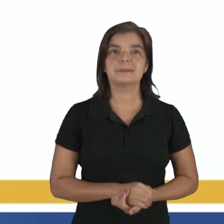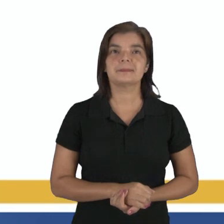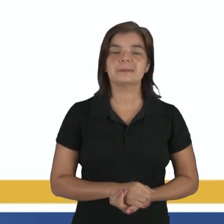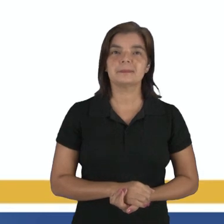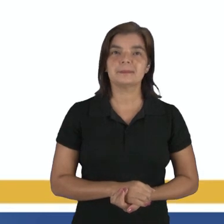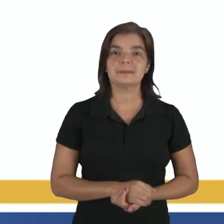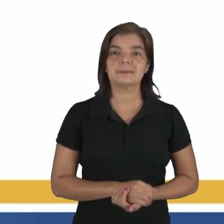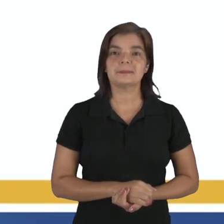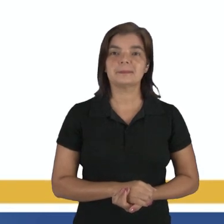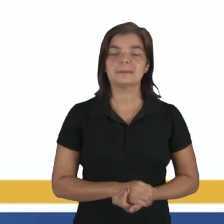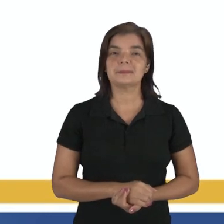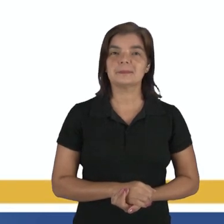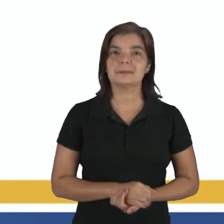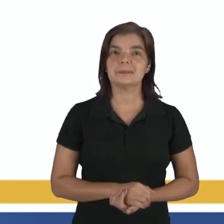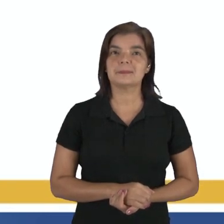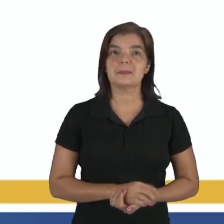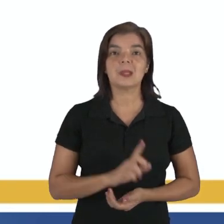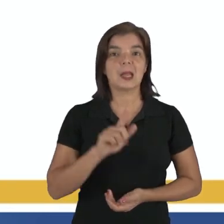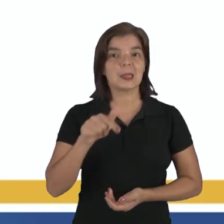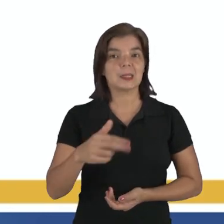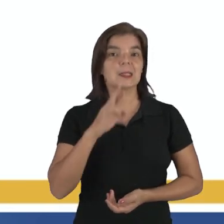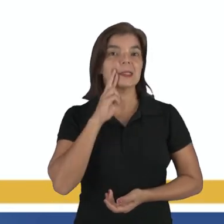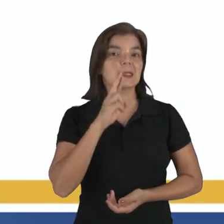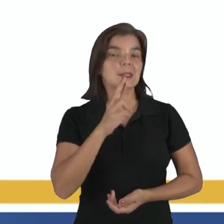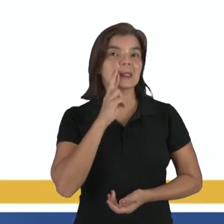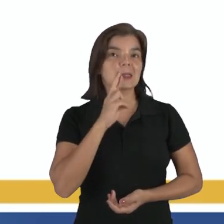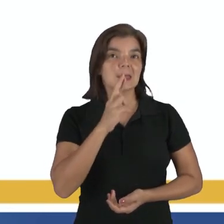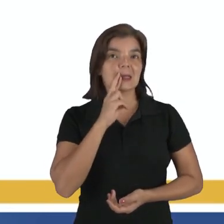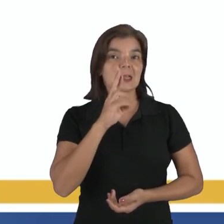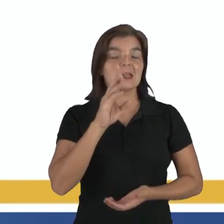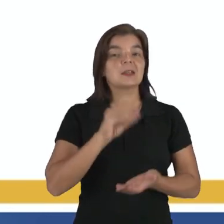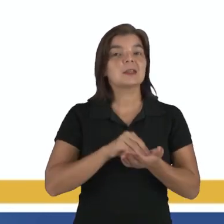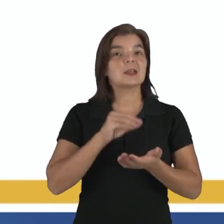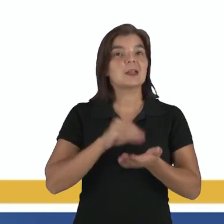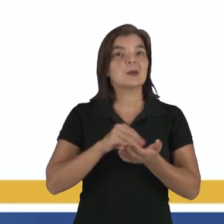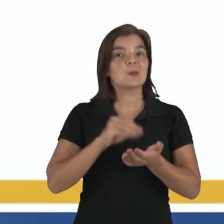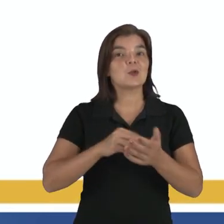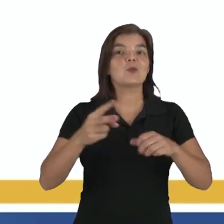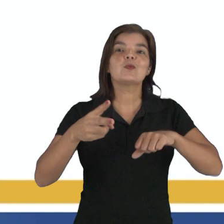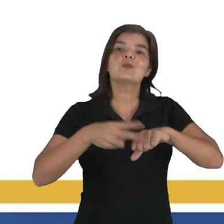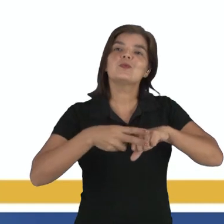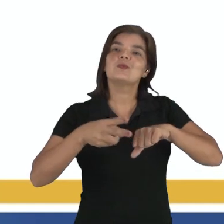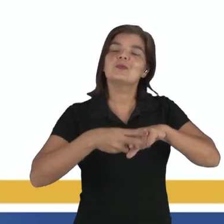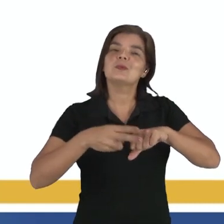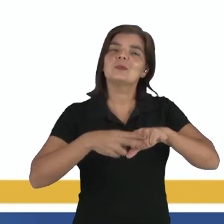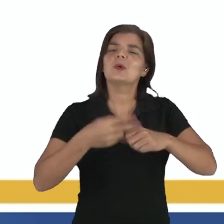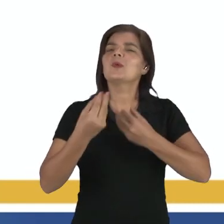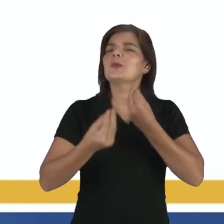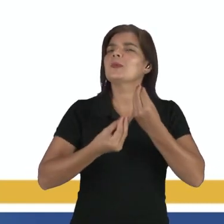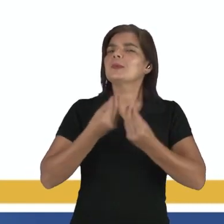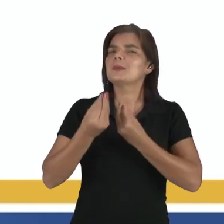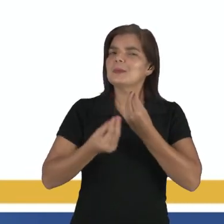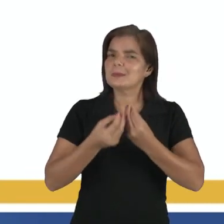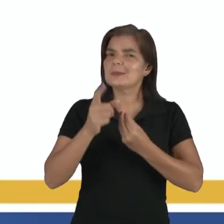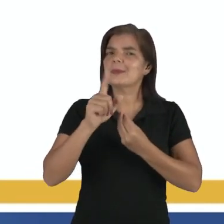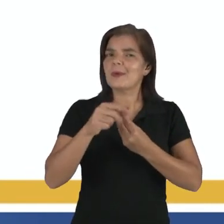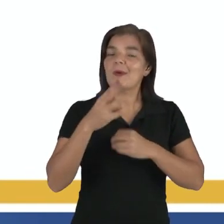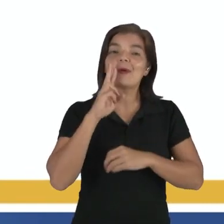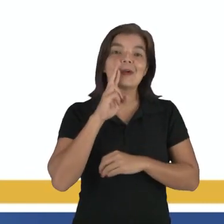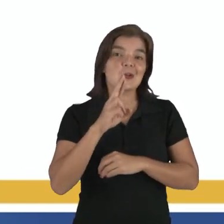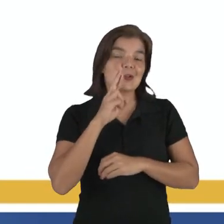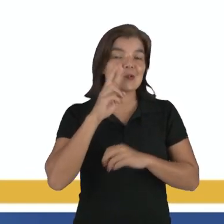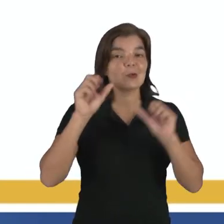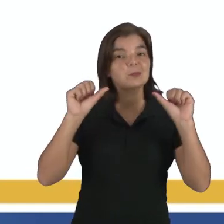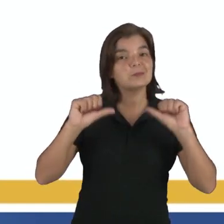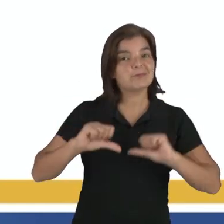perguntas, nós precisamos começar com auxiliar did. Na resposta, estava faltando o verbo. Como essa resposta, pessoal, é uma